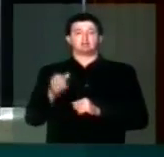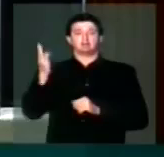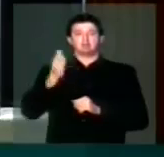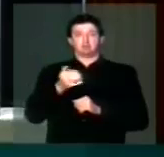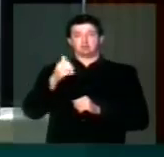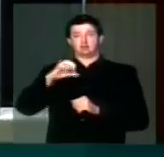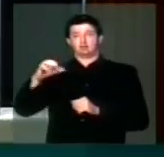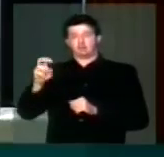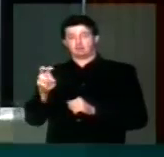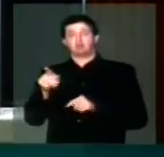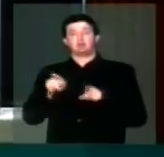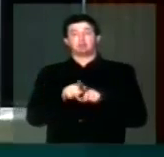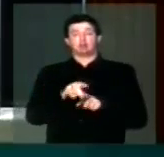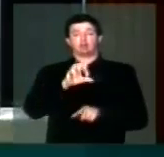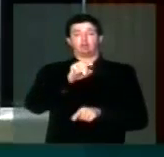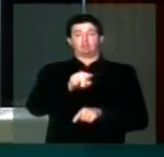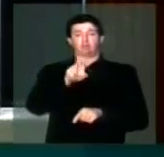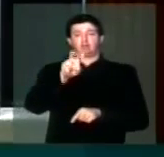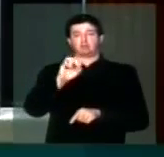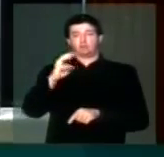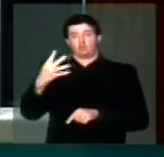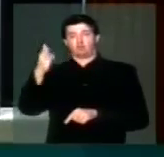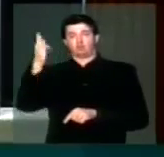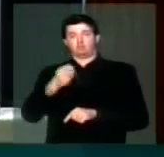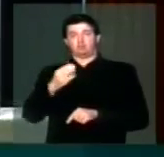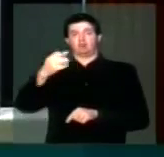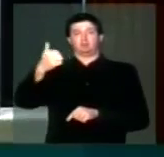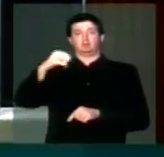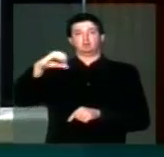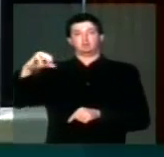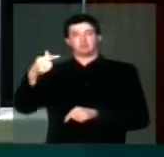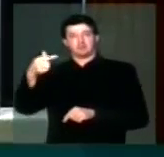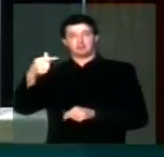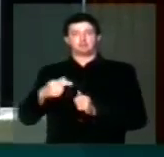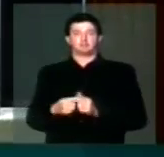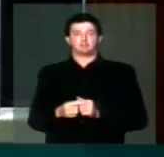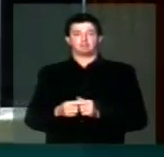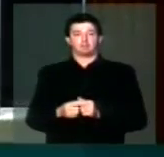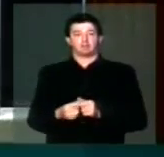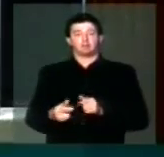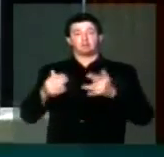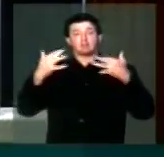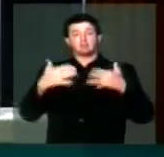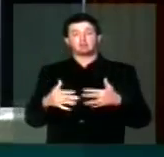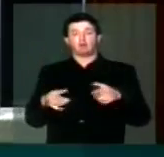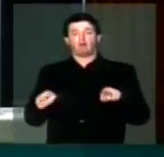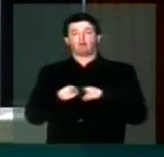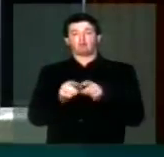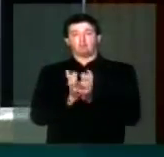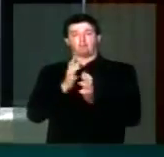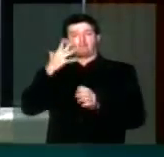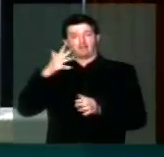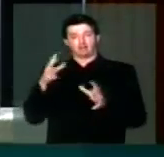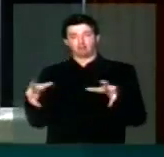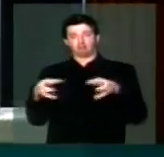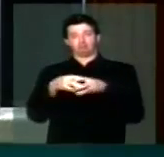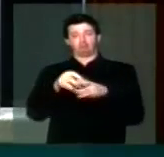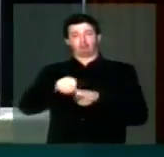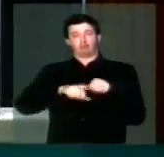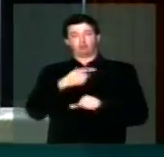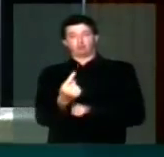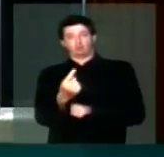de setembro de 95 e 9.504 de 30 de setembro de 97 para dispor sobre a fusão de partidos políticos.